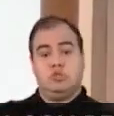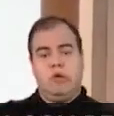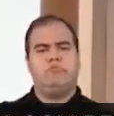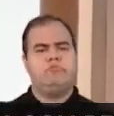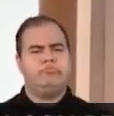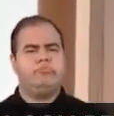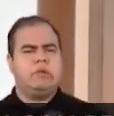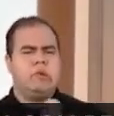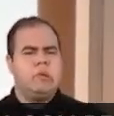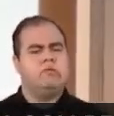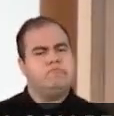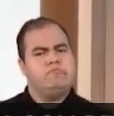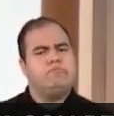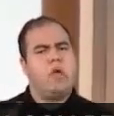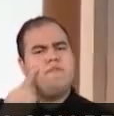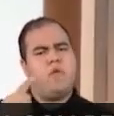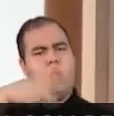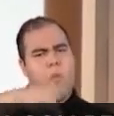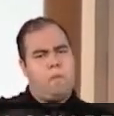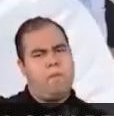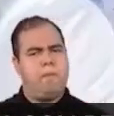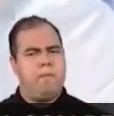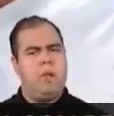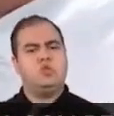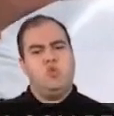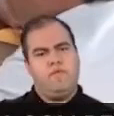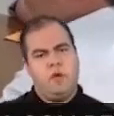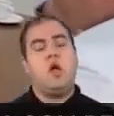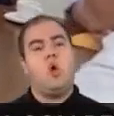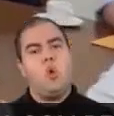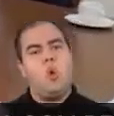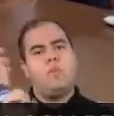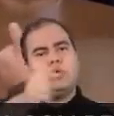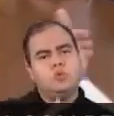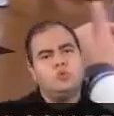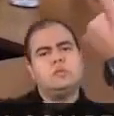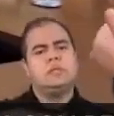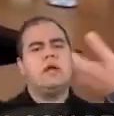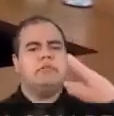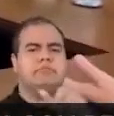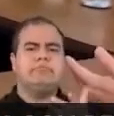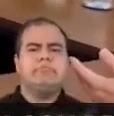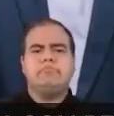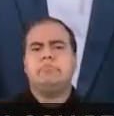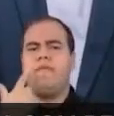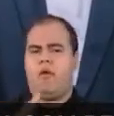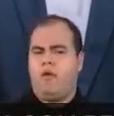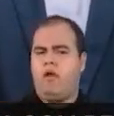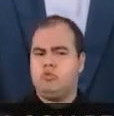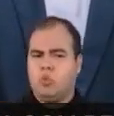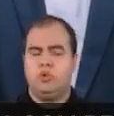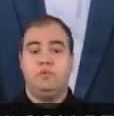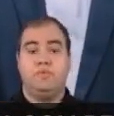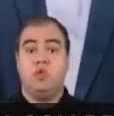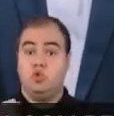adequações no orçamento para cumprimento do plano de governo e a colaboração da sociedade civil nas primeiras ações. Não só a gente